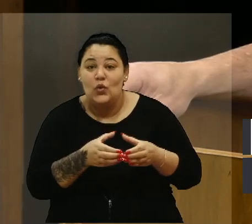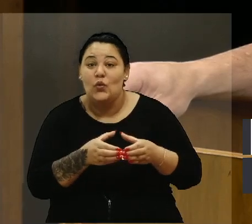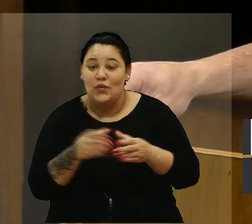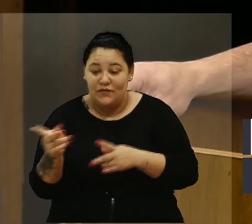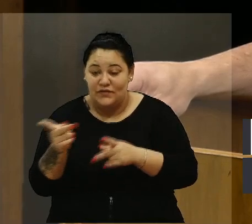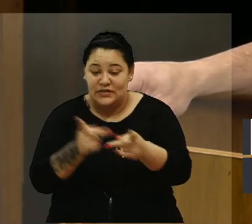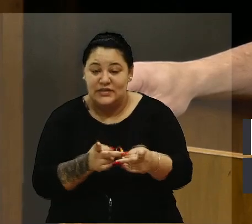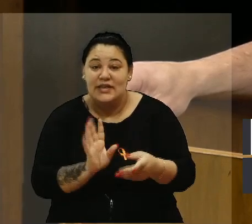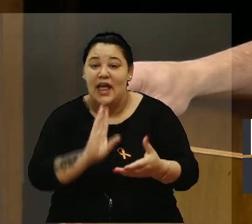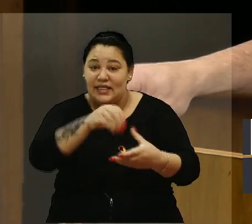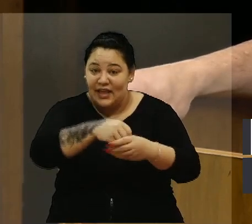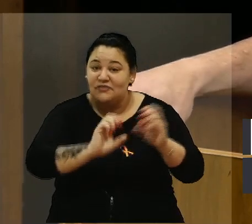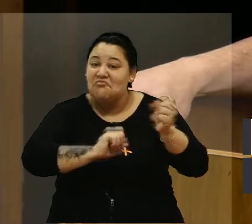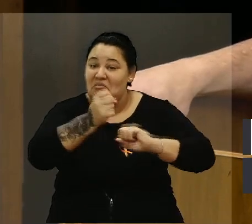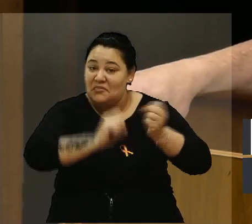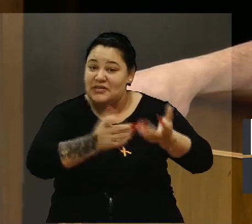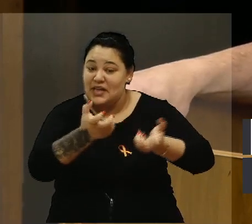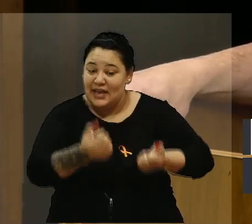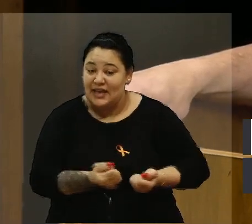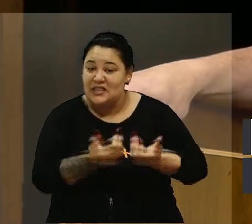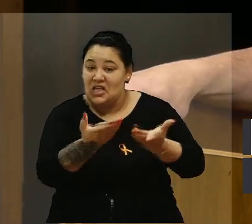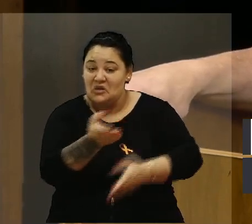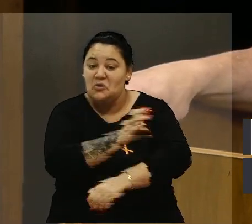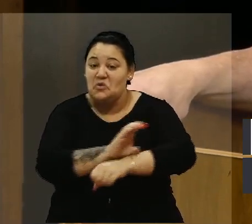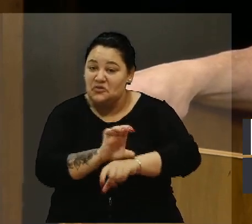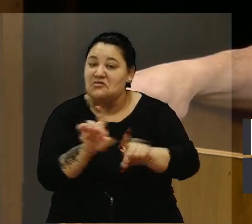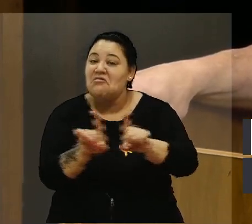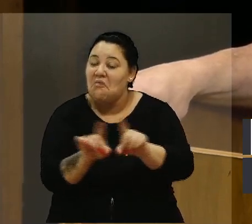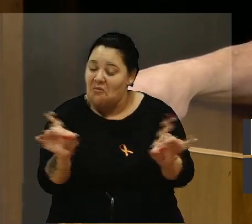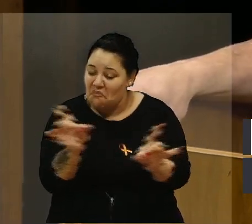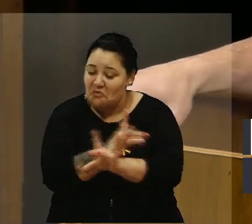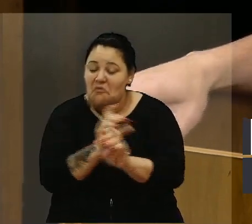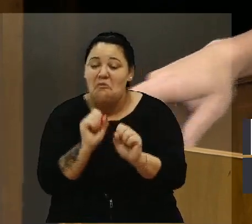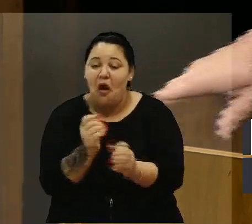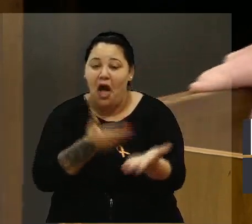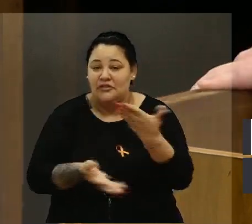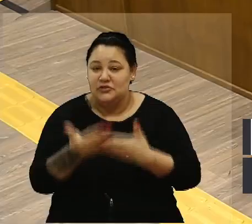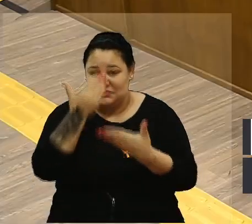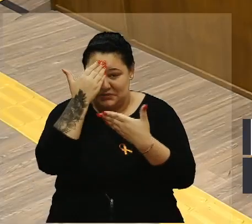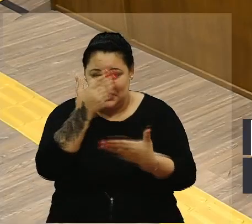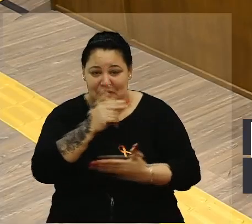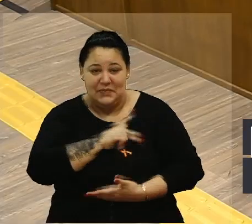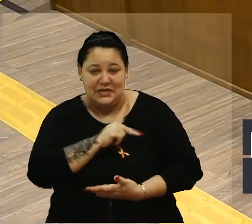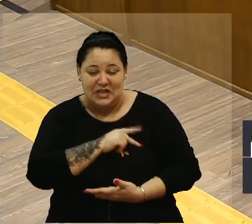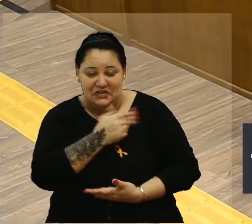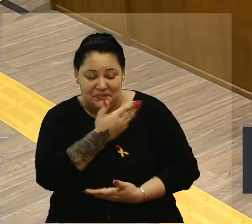dar algum curso, ela está preparada para isso também. Era isso. Obrigado, presidente. Obrigado, vereador Wagner.